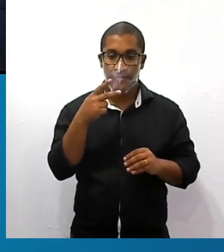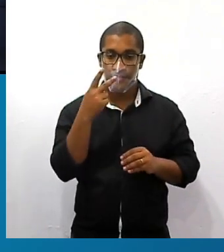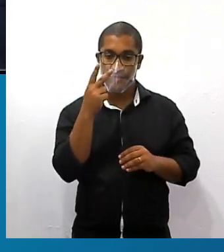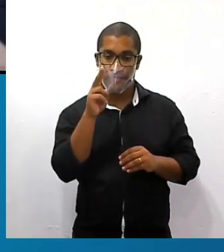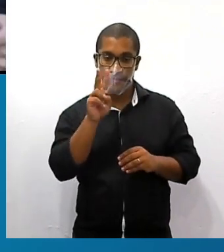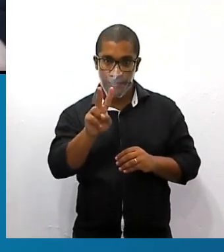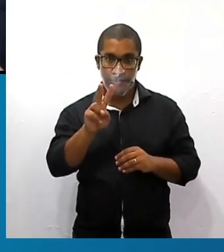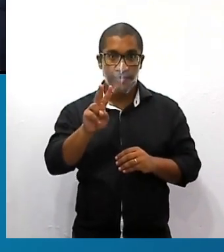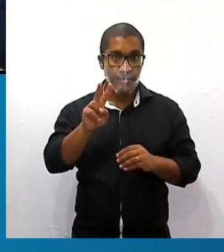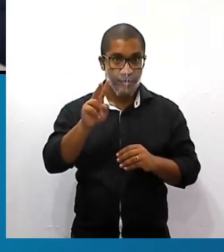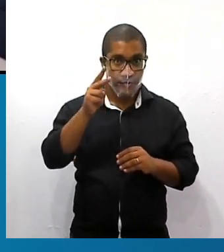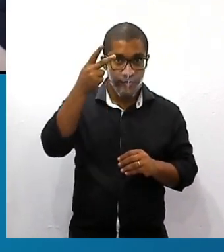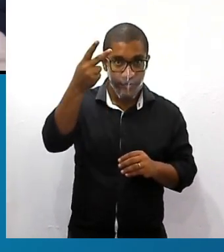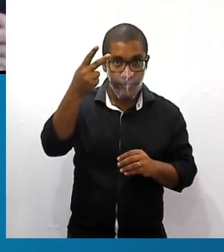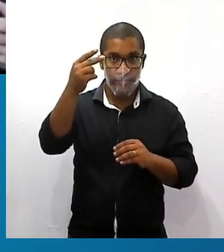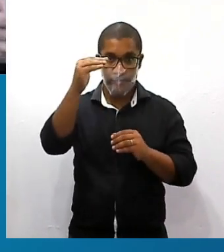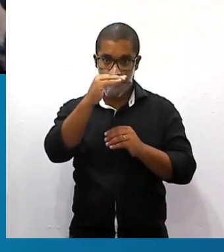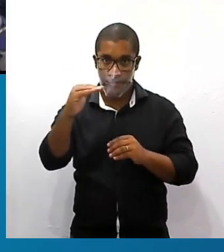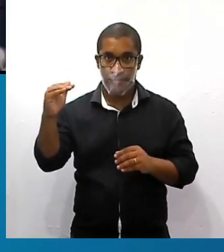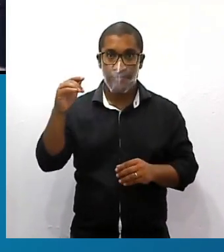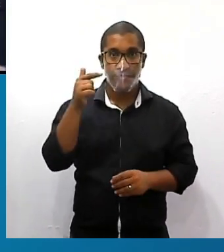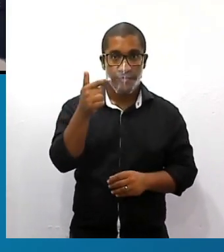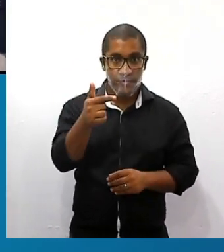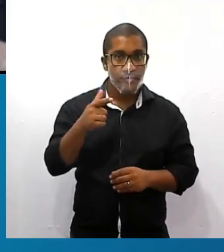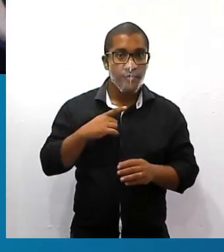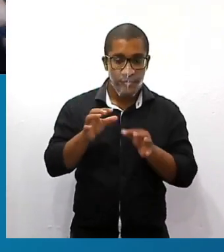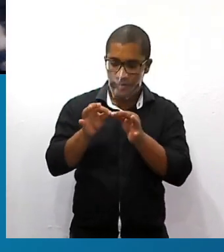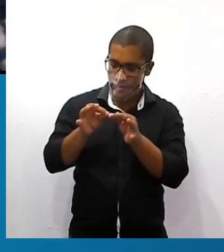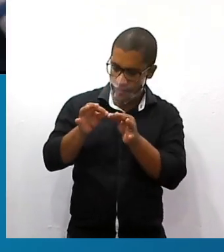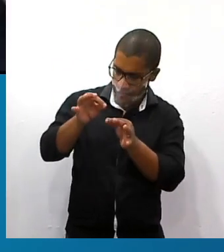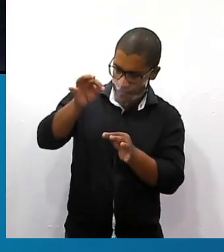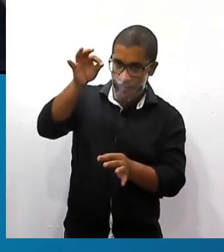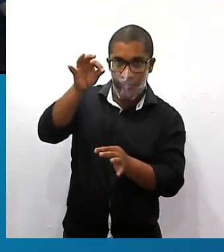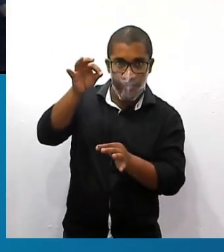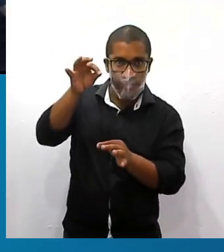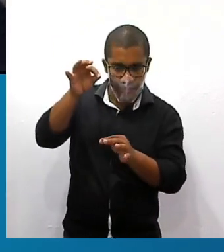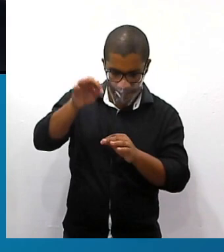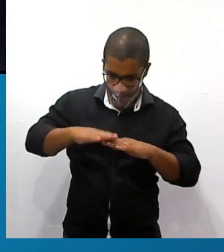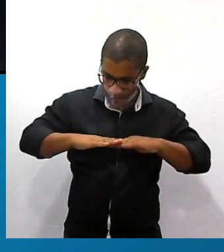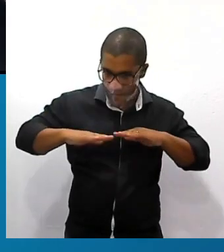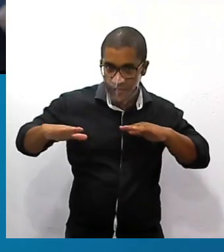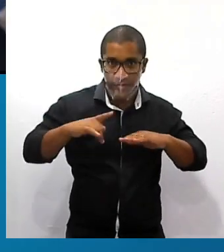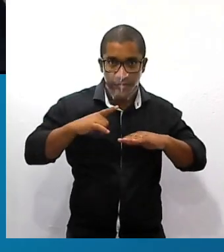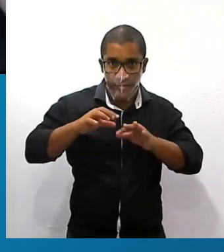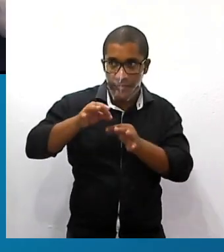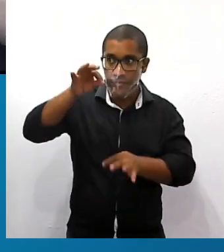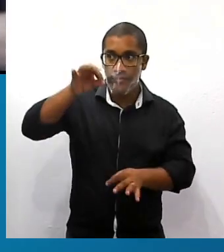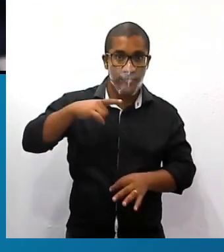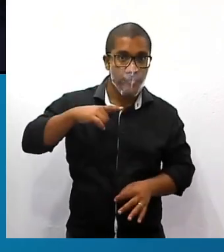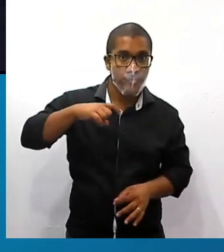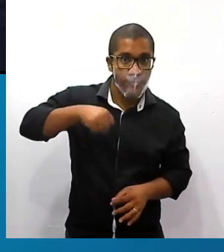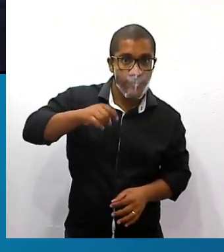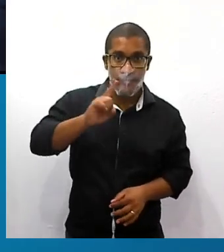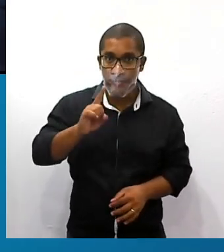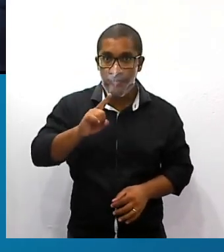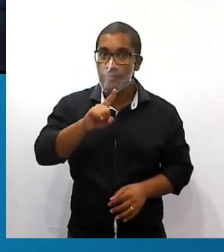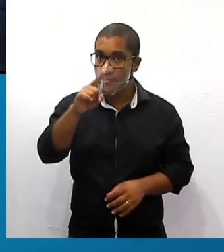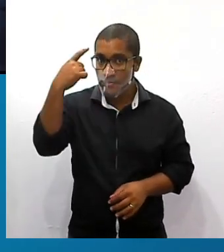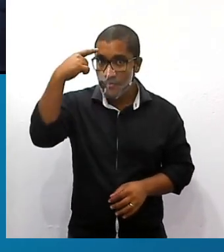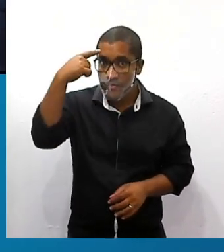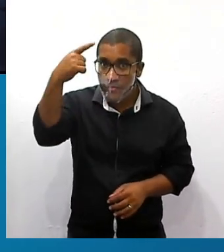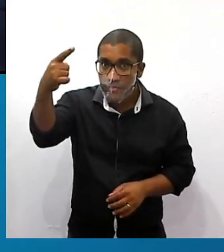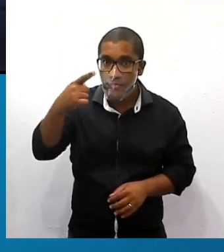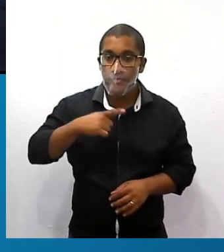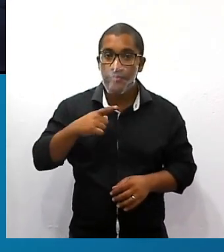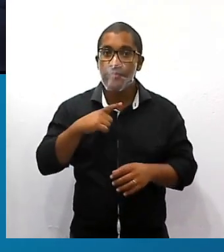2. Em seguida, você vai perguntar se está a uma altura do chão. Pessoal, você que está aí na sua casa, lembre-se, sempre você vai estar usando esse